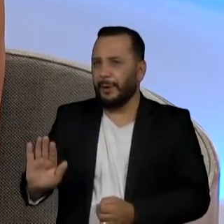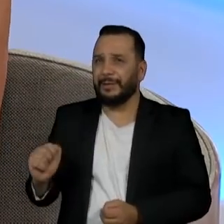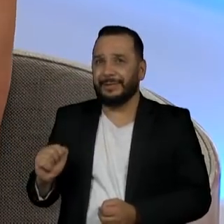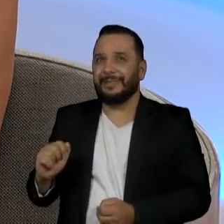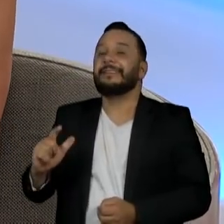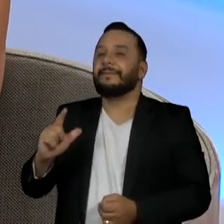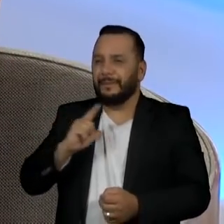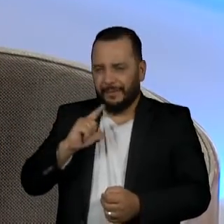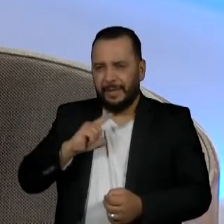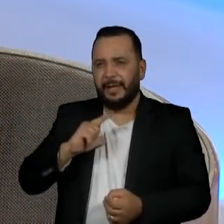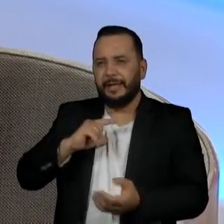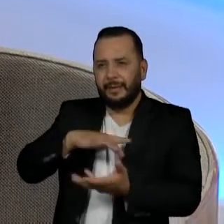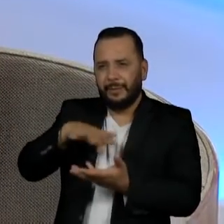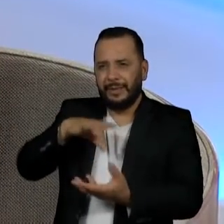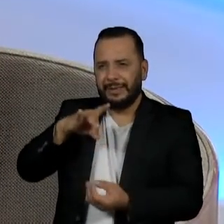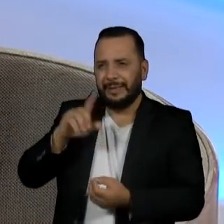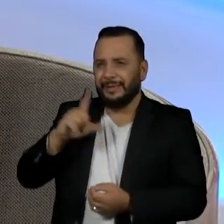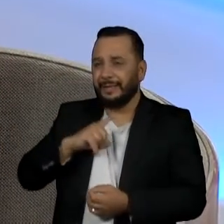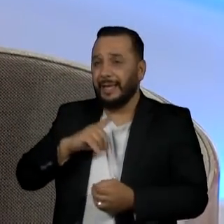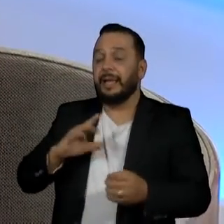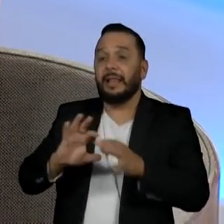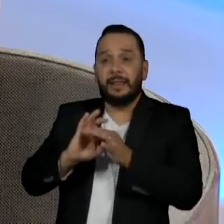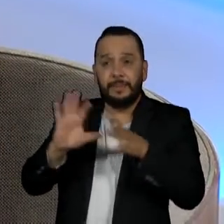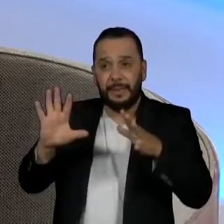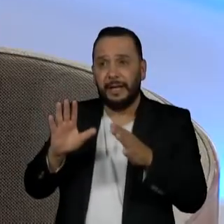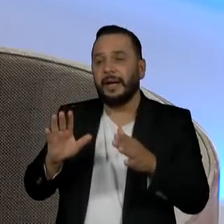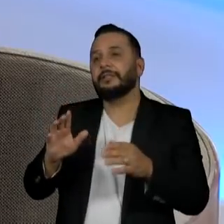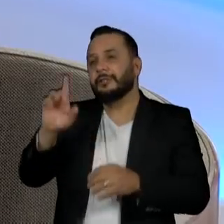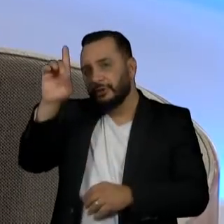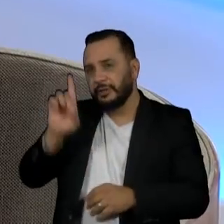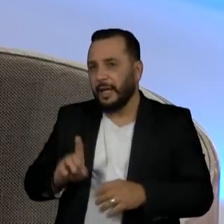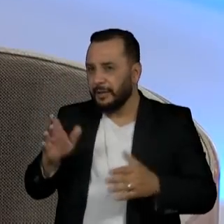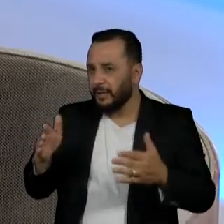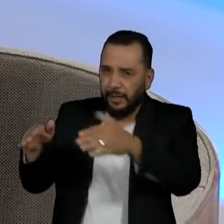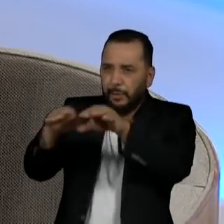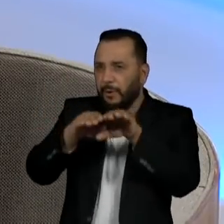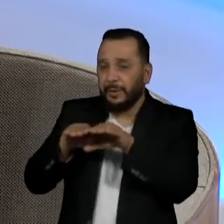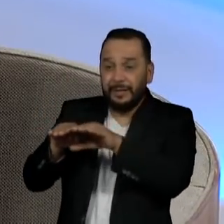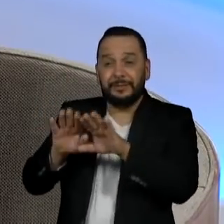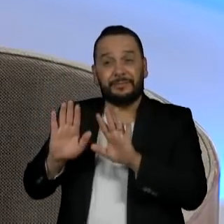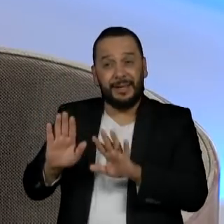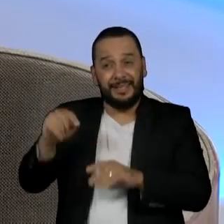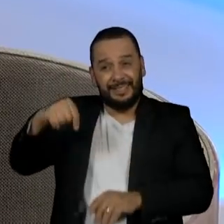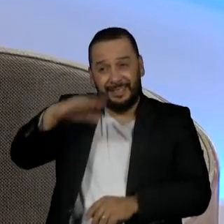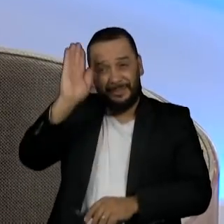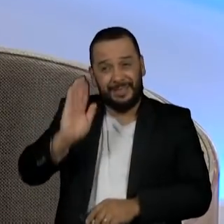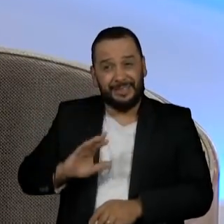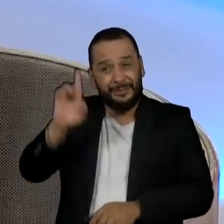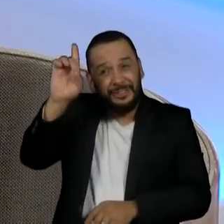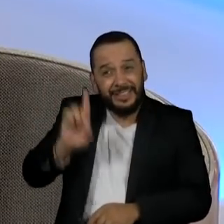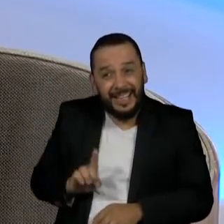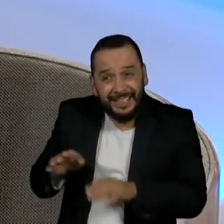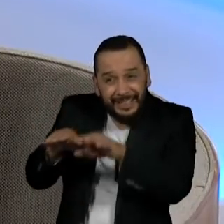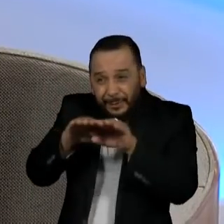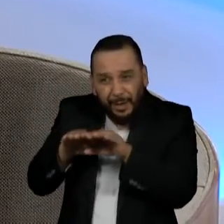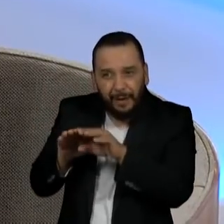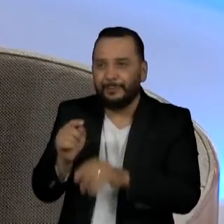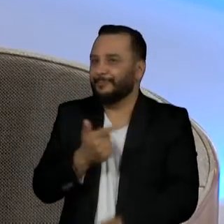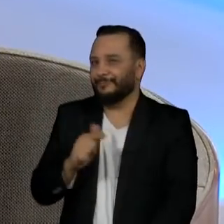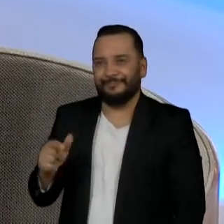ideia de liberdade e de igualdade de direitos, o Brasil sempre foi um país em que os direitos nunca foram exatamente iguais, né?